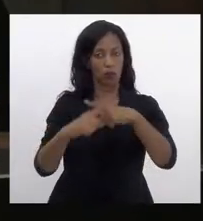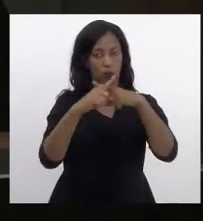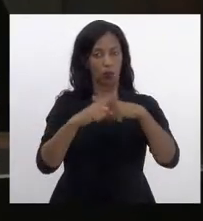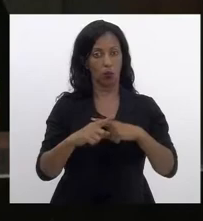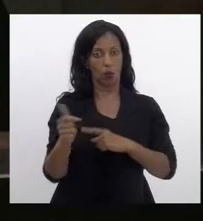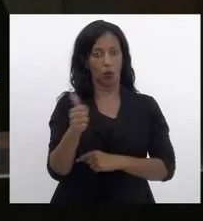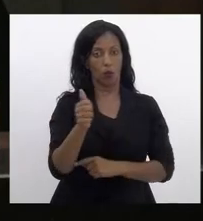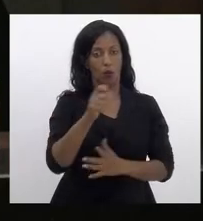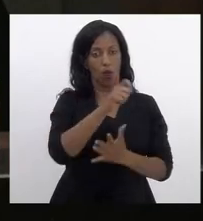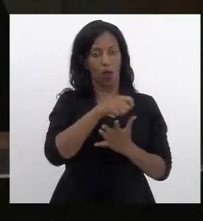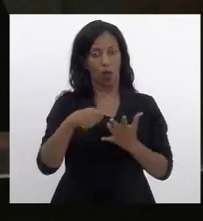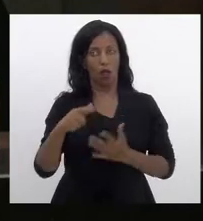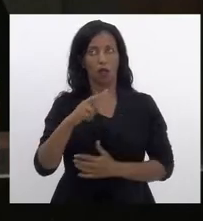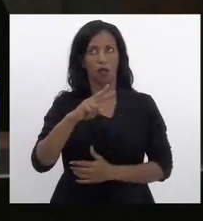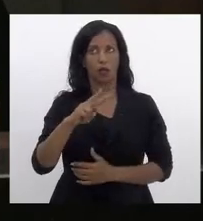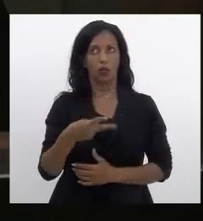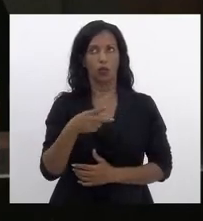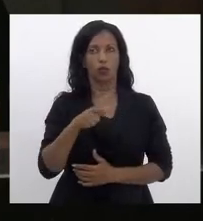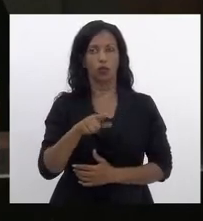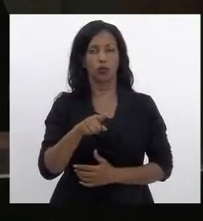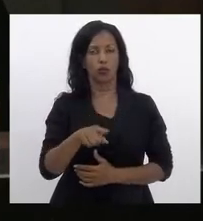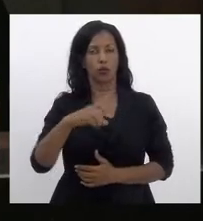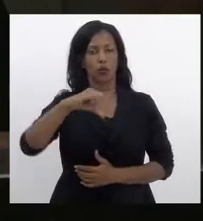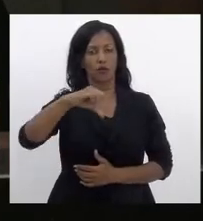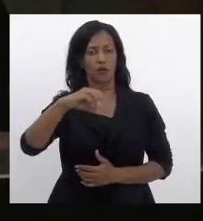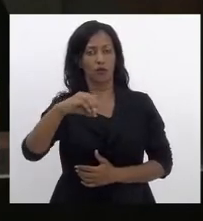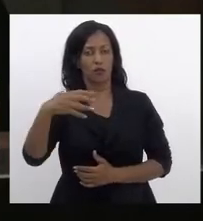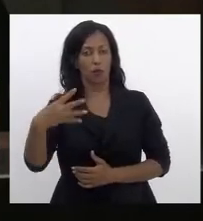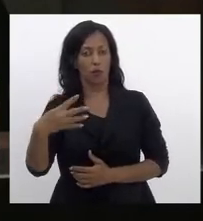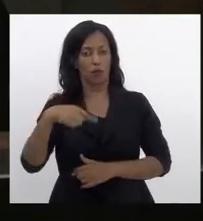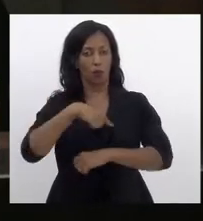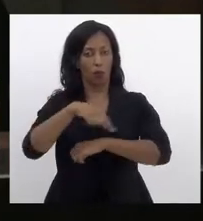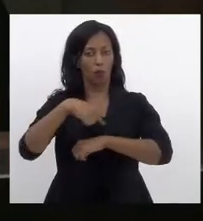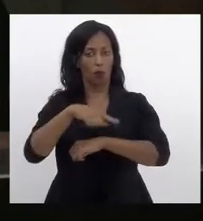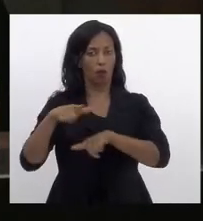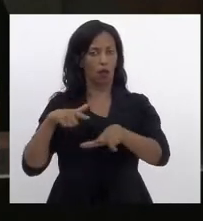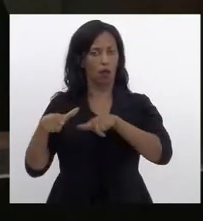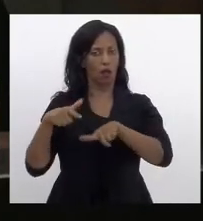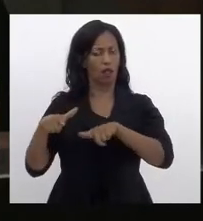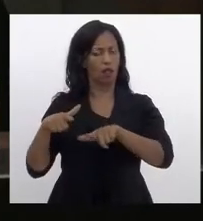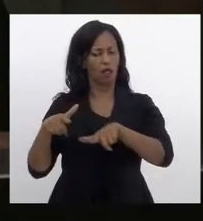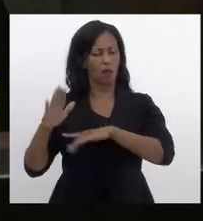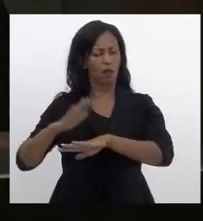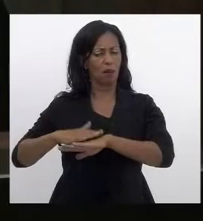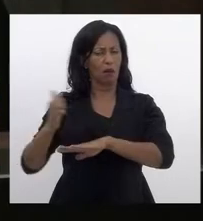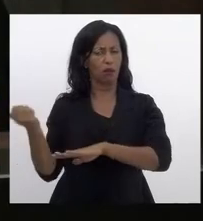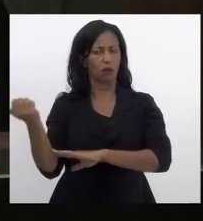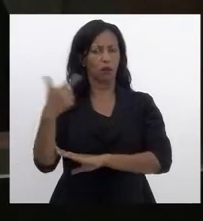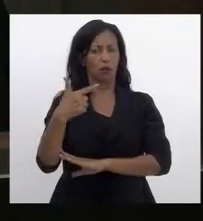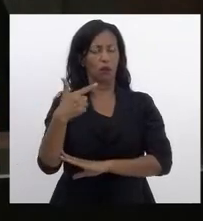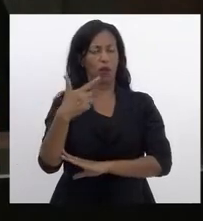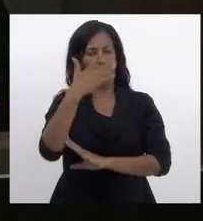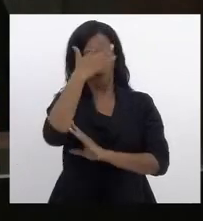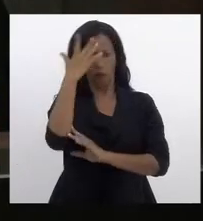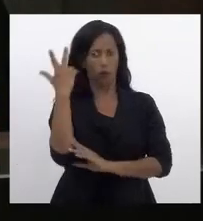dá 2.904 horas trabalhadas. Ele trabalha mais do que um trabalhador